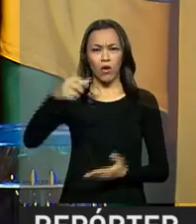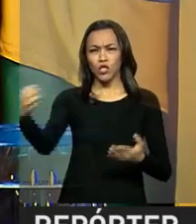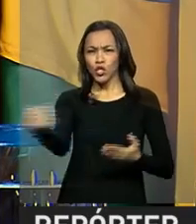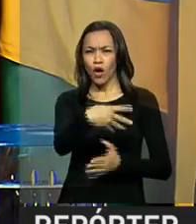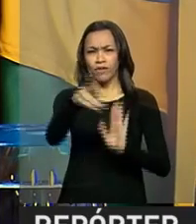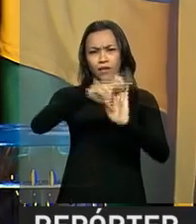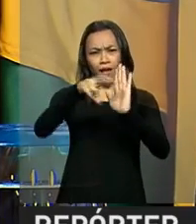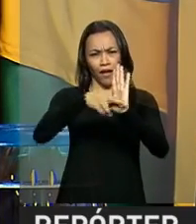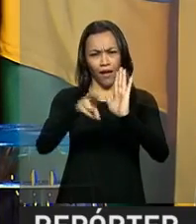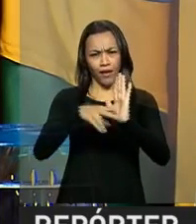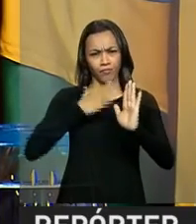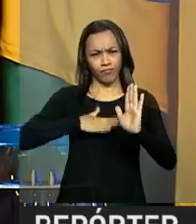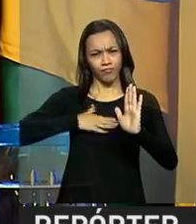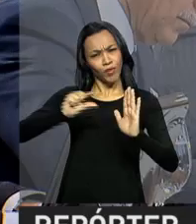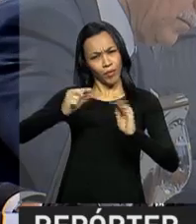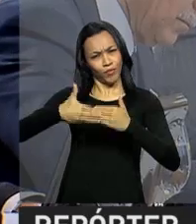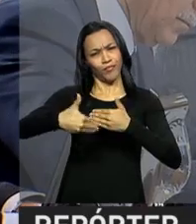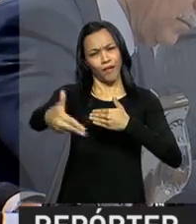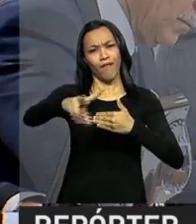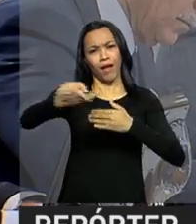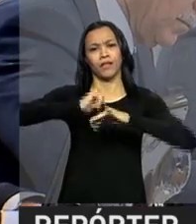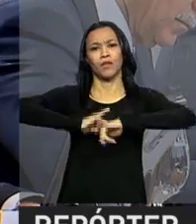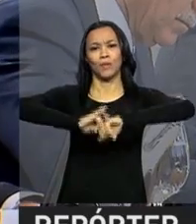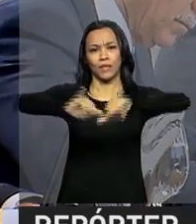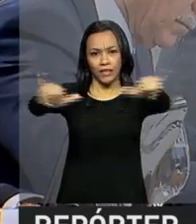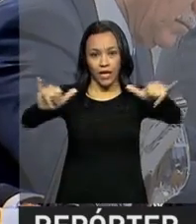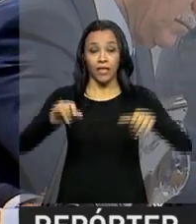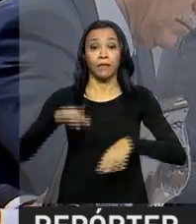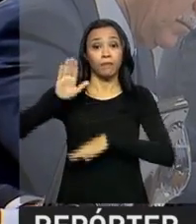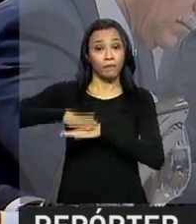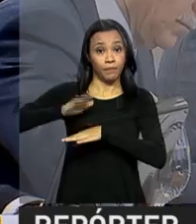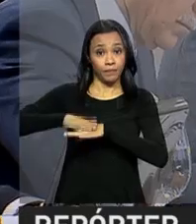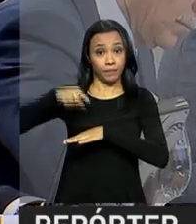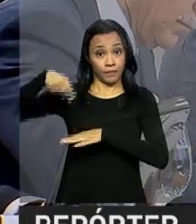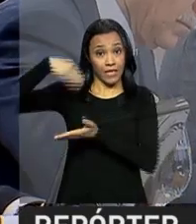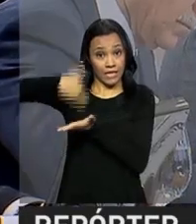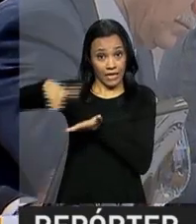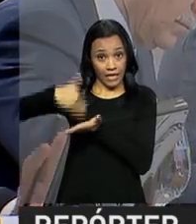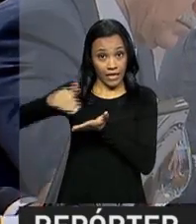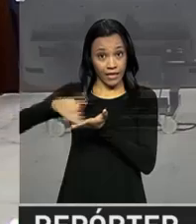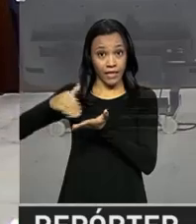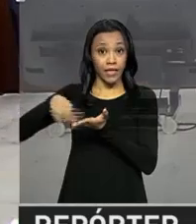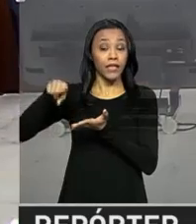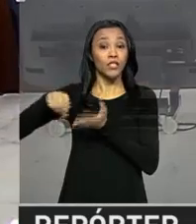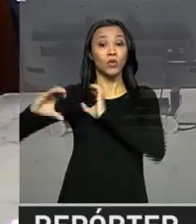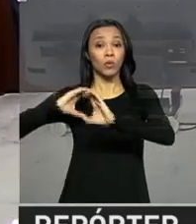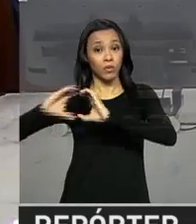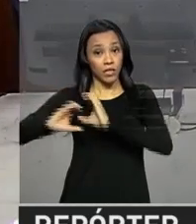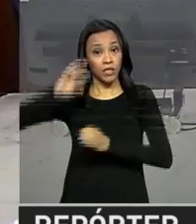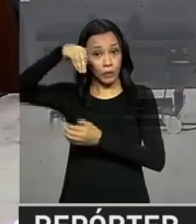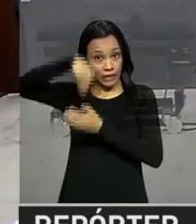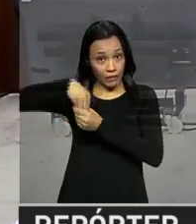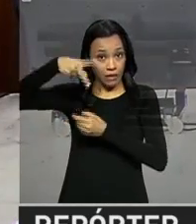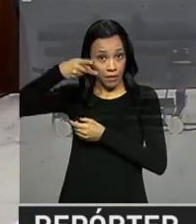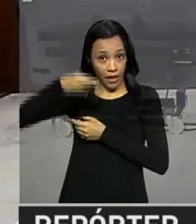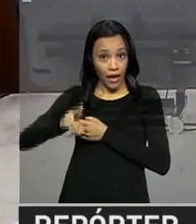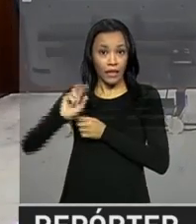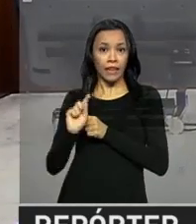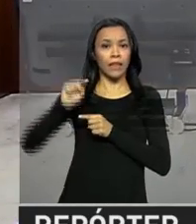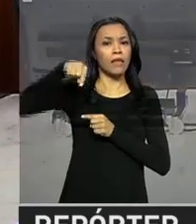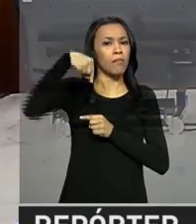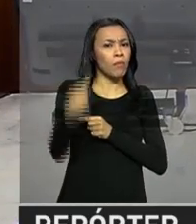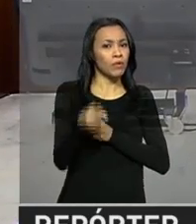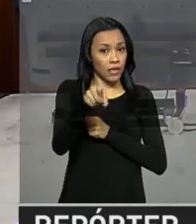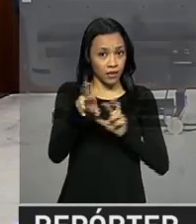ser anunciadas nos próximos dias. De acordo com a Secretaria de Imprensa da Presidência da República, após esta reunião,